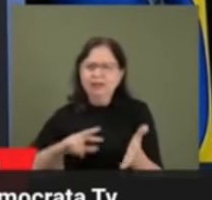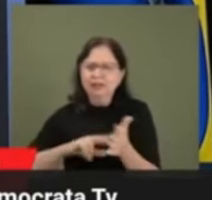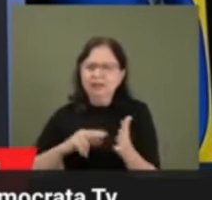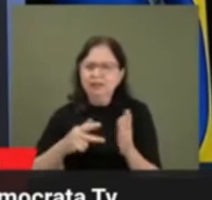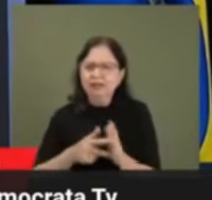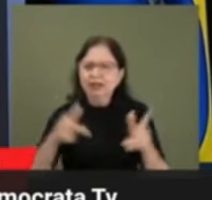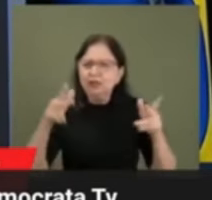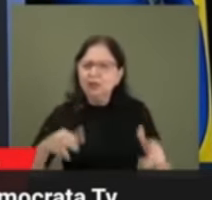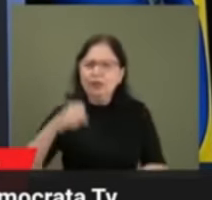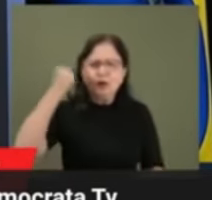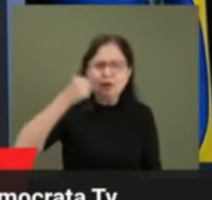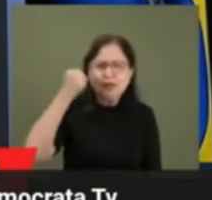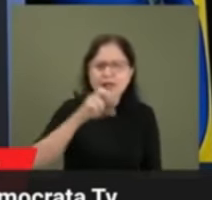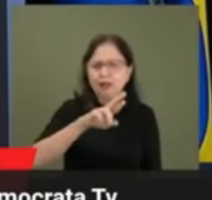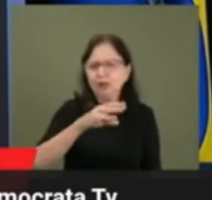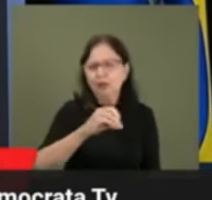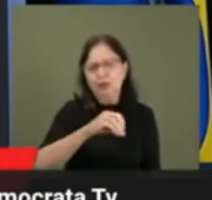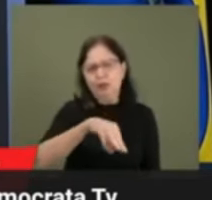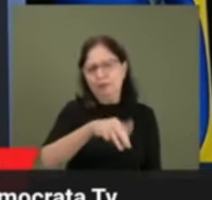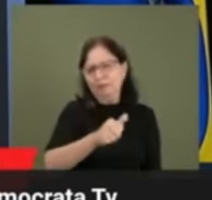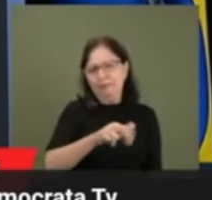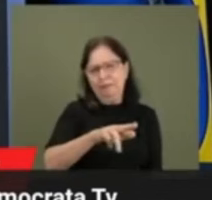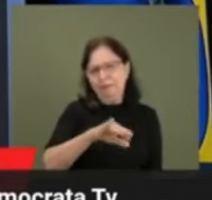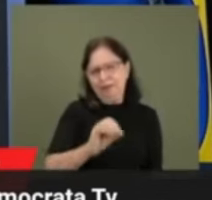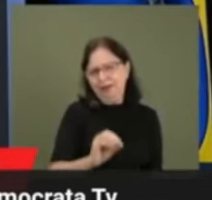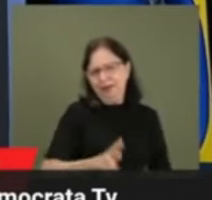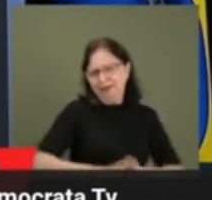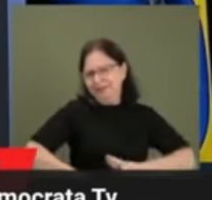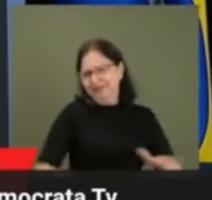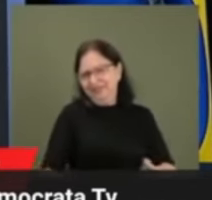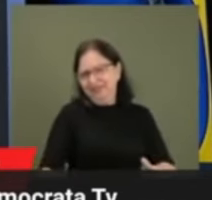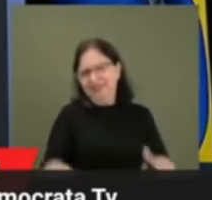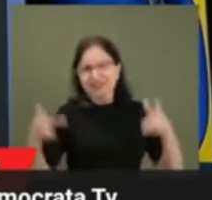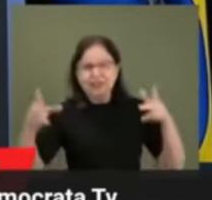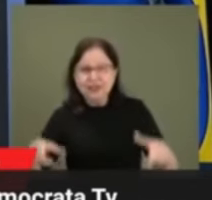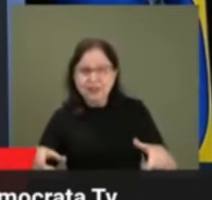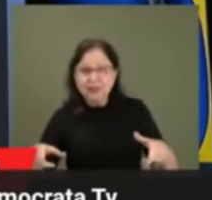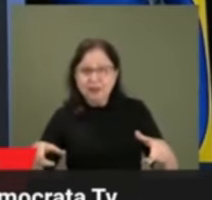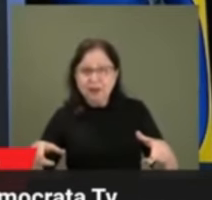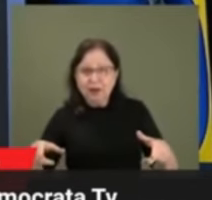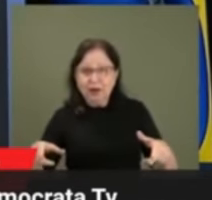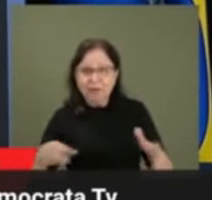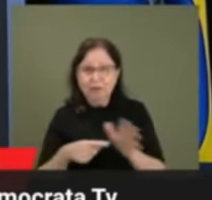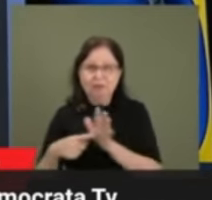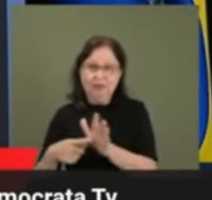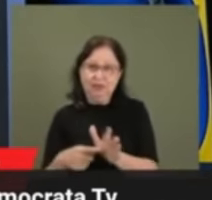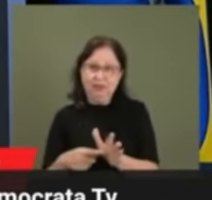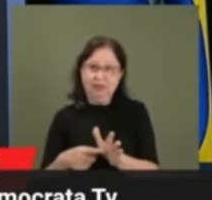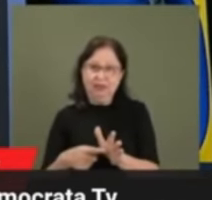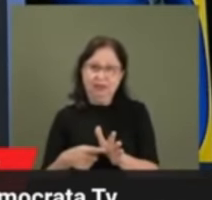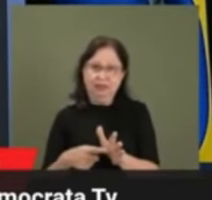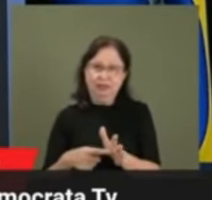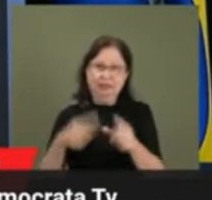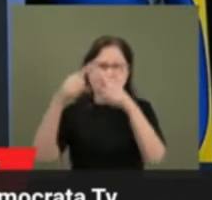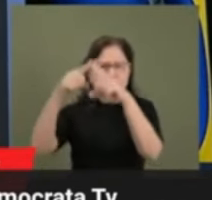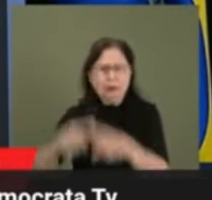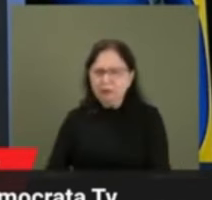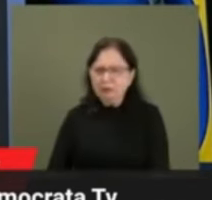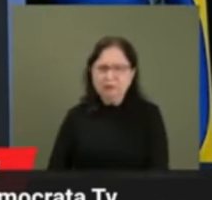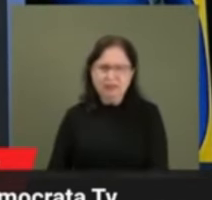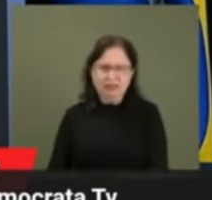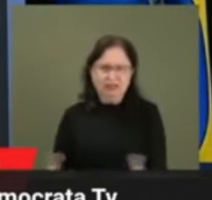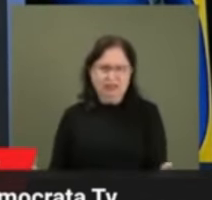ter deve ser imagino eu essa troca de nome parte de uma crise de identidade né aliás eles também falam que não são aposta mas vivem patrocinando eventos de